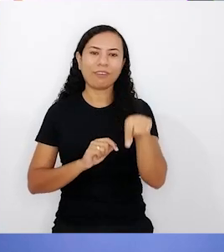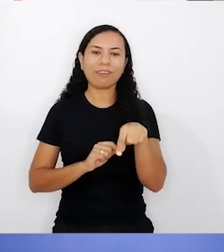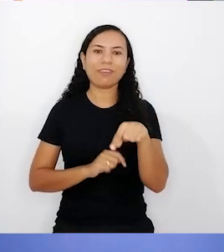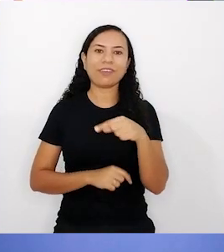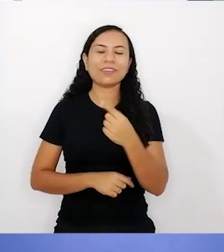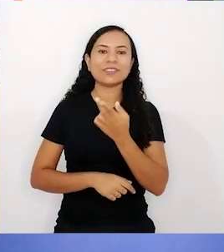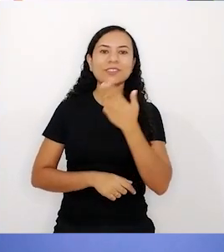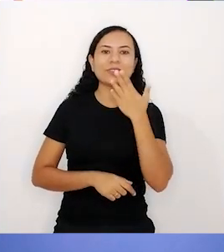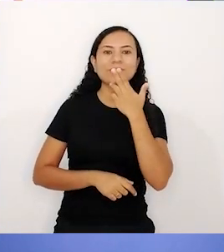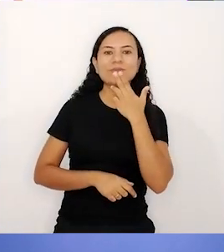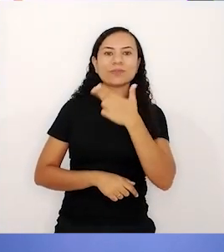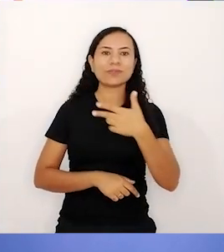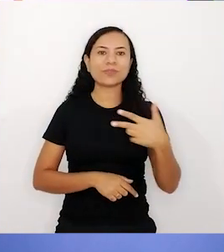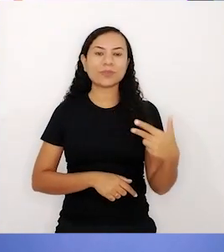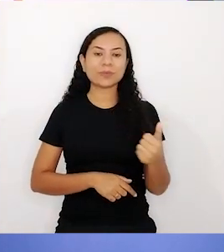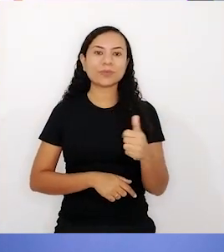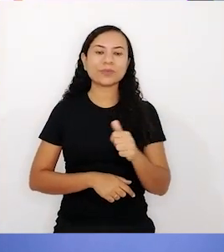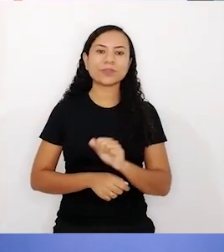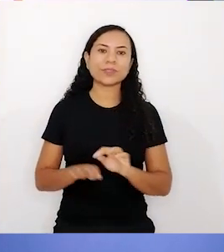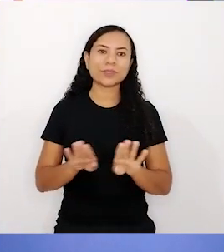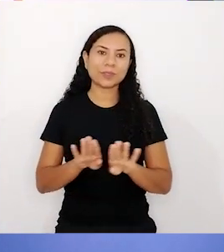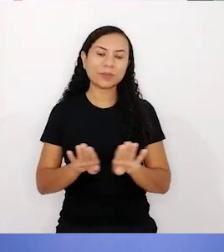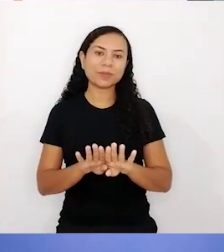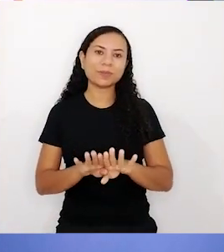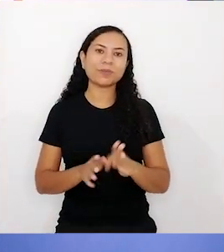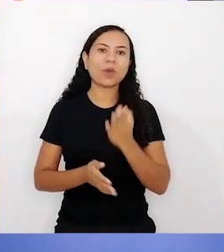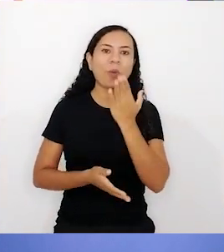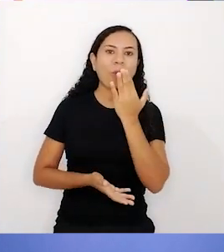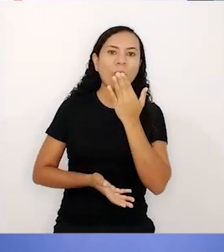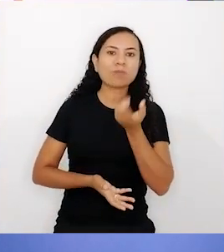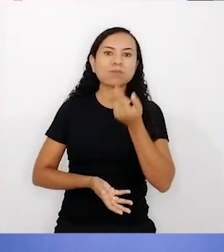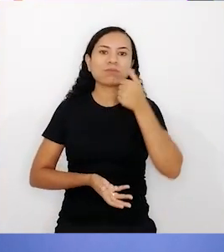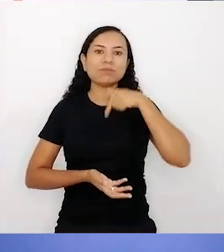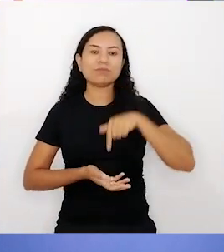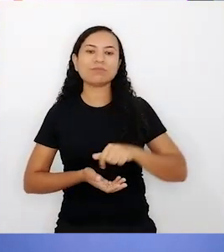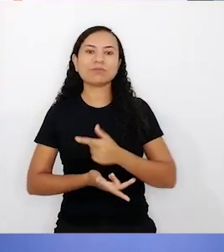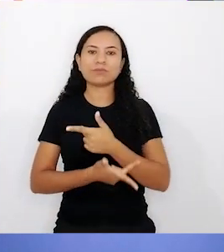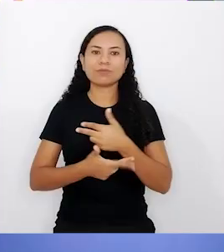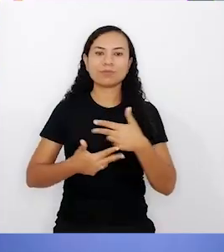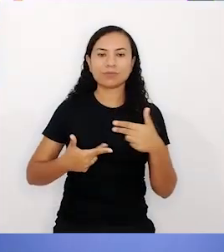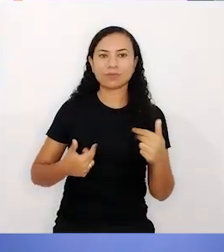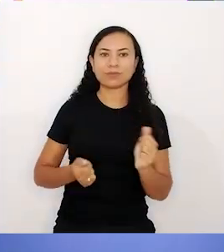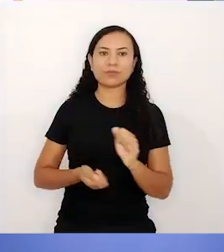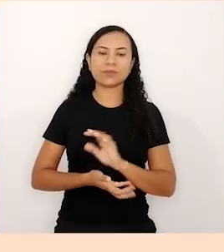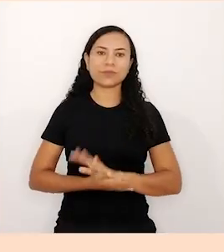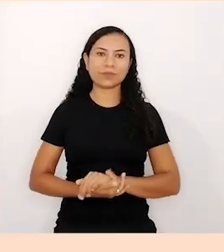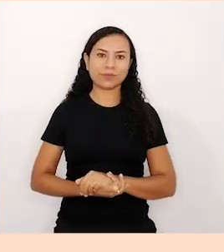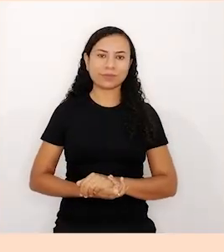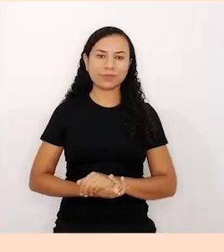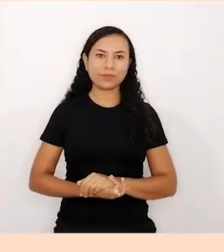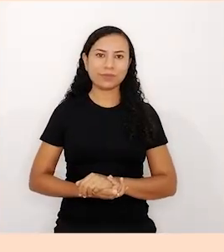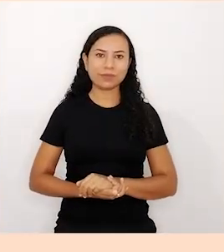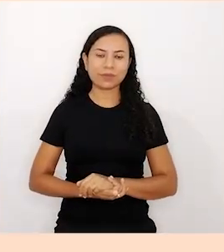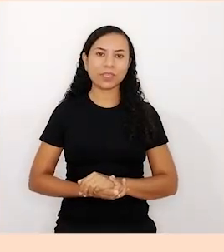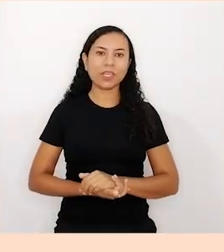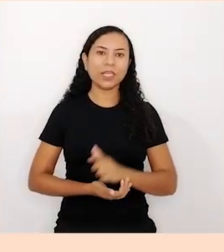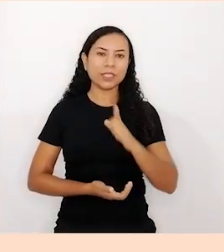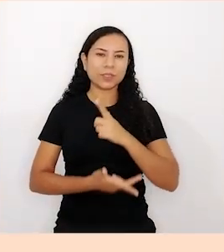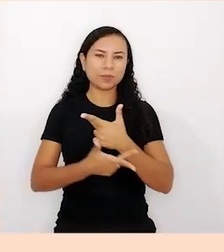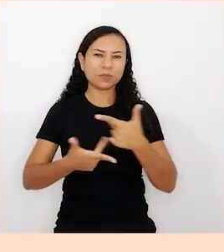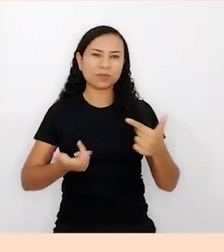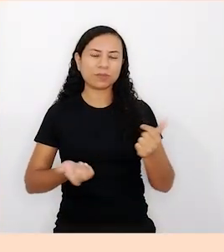dos alimentos, carboidratos, lipídios e proteínas, além das vitaminas. As excretas